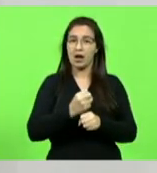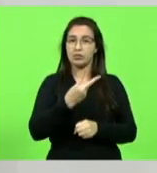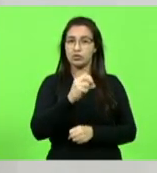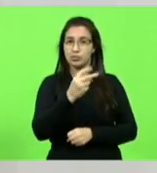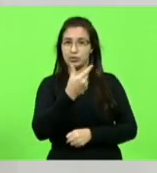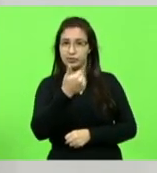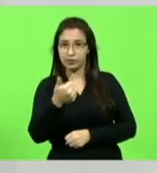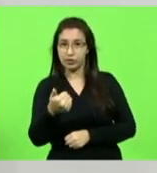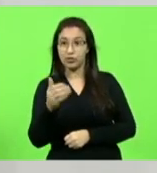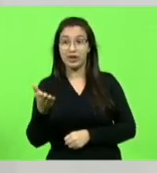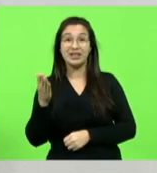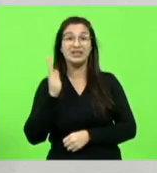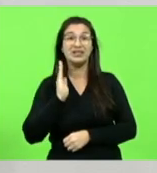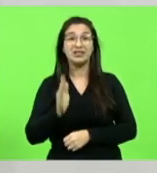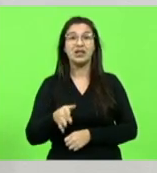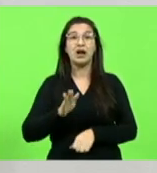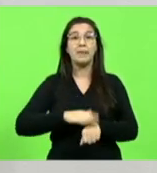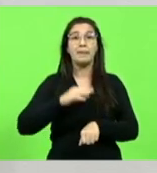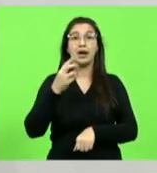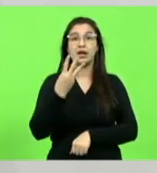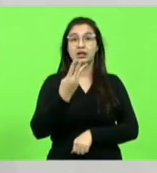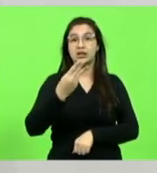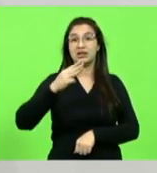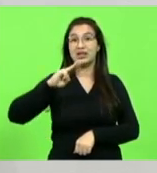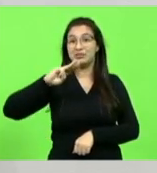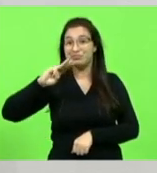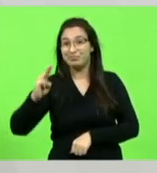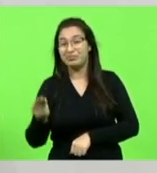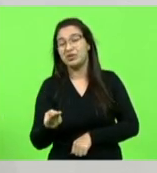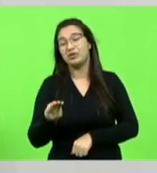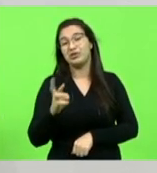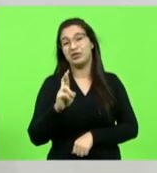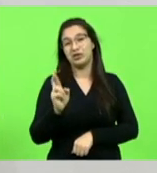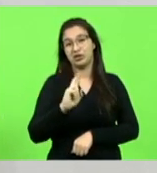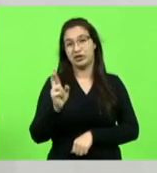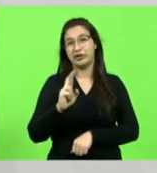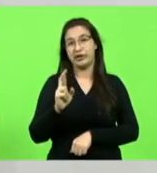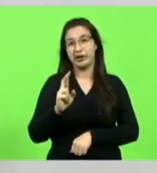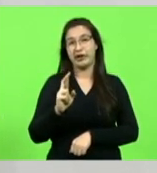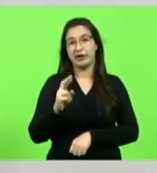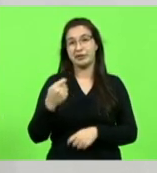mais de 3 milhões de reais em multas e pagaram